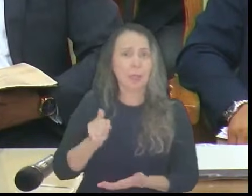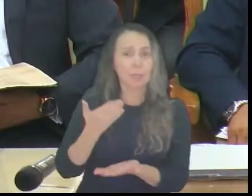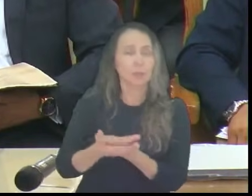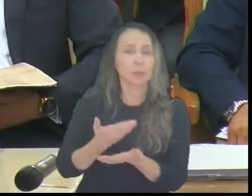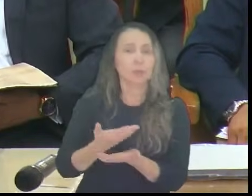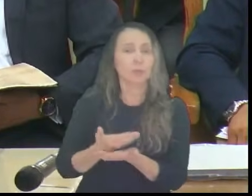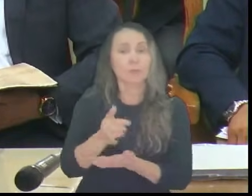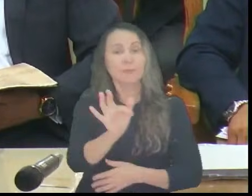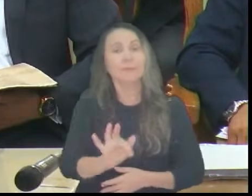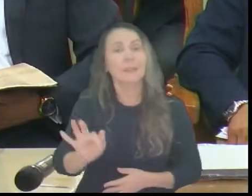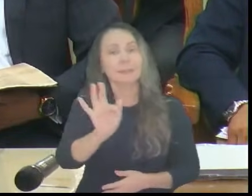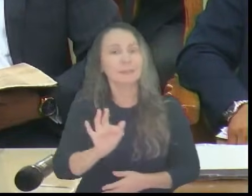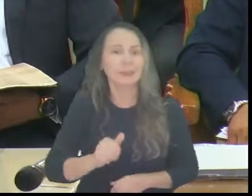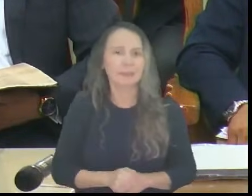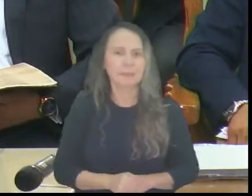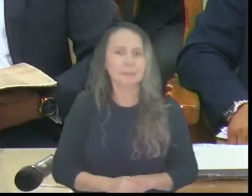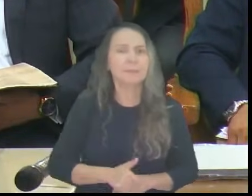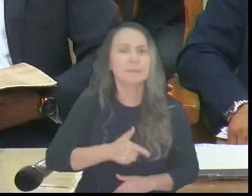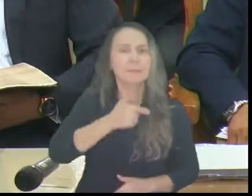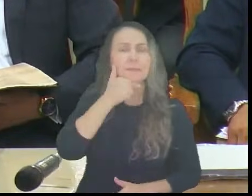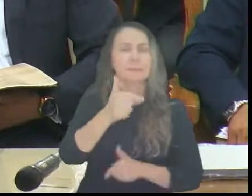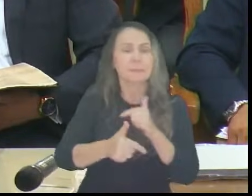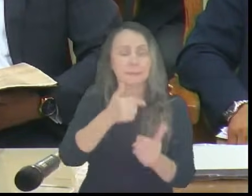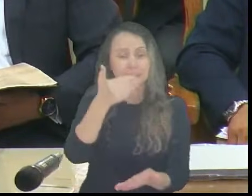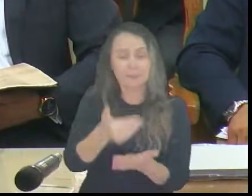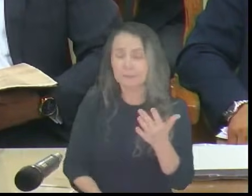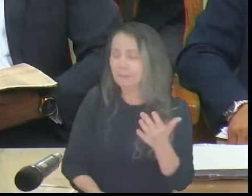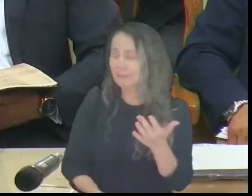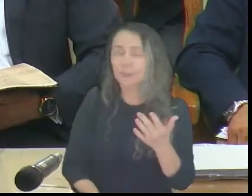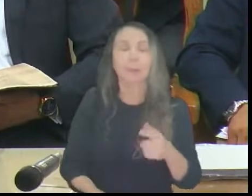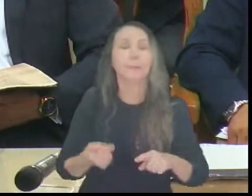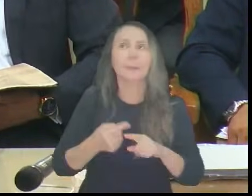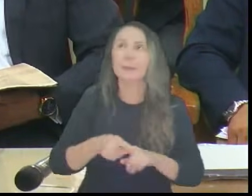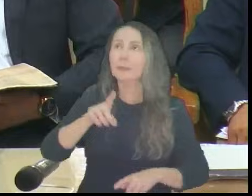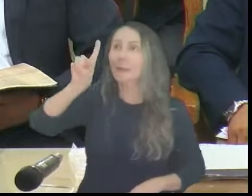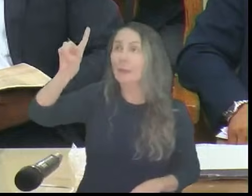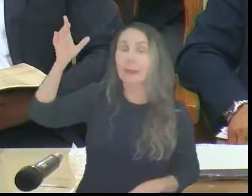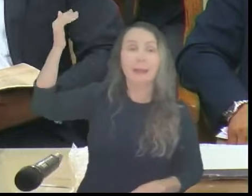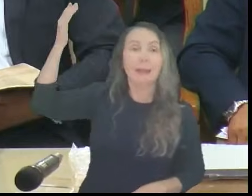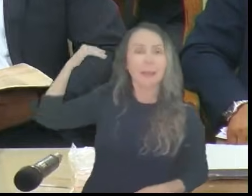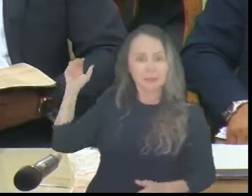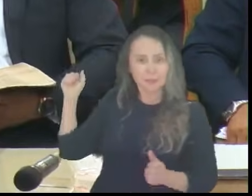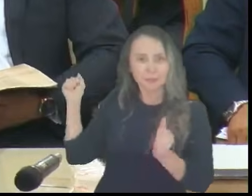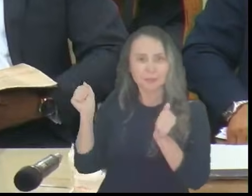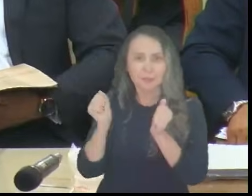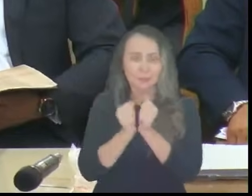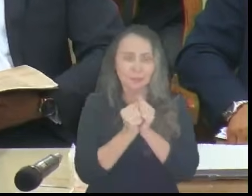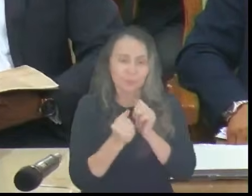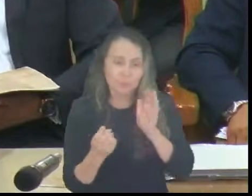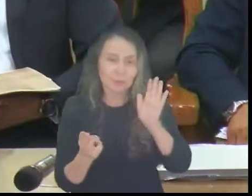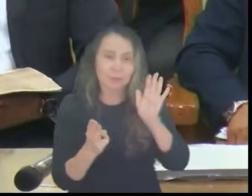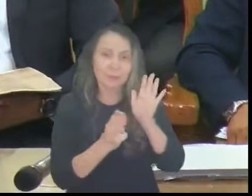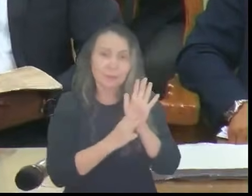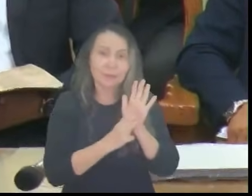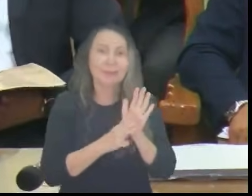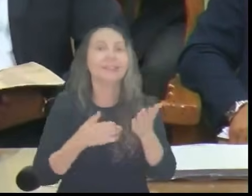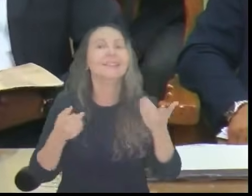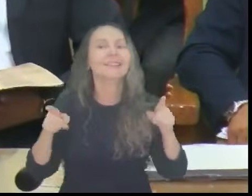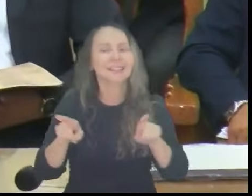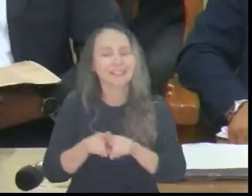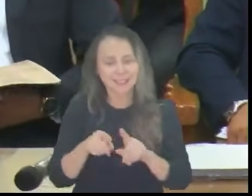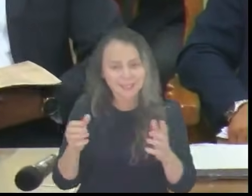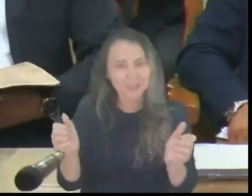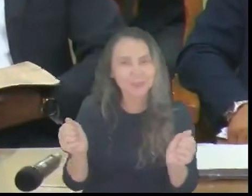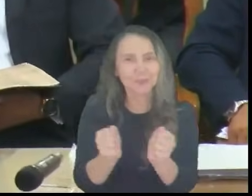Você não vai perder seu emprego, porque o Deus que foi com Daniel, Ele é com você na sua faculdade.